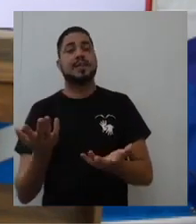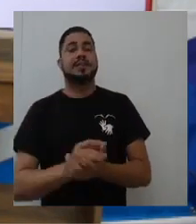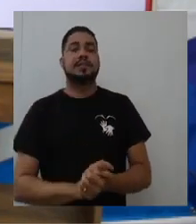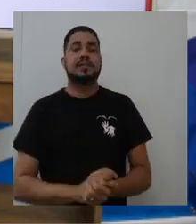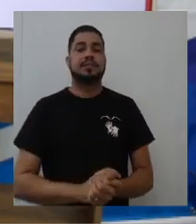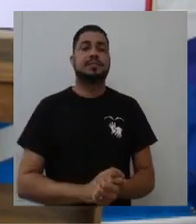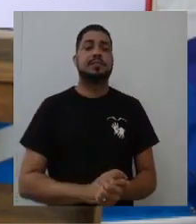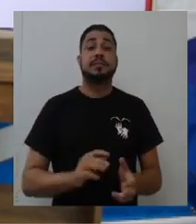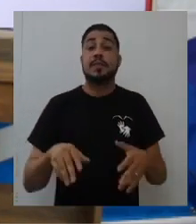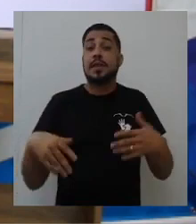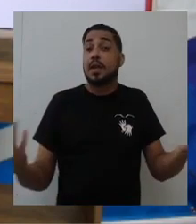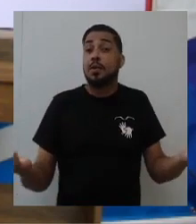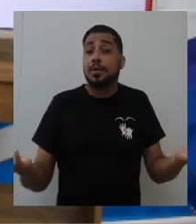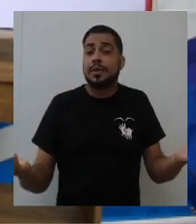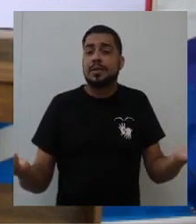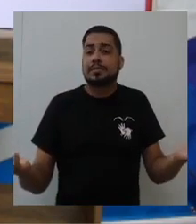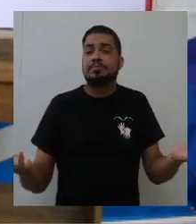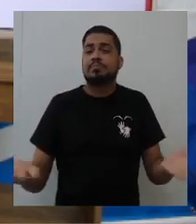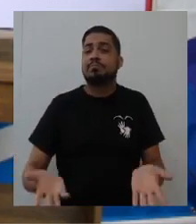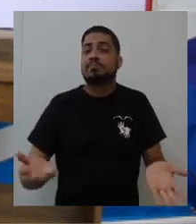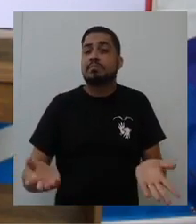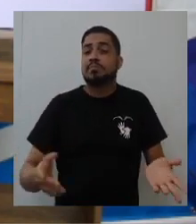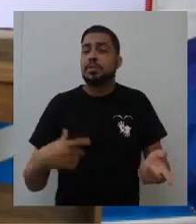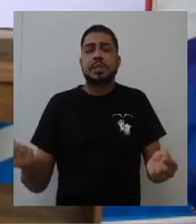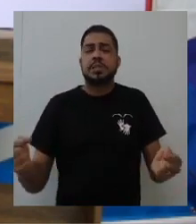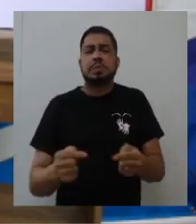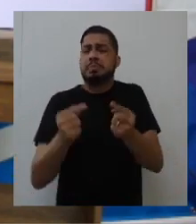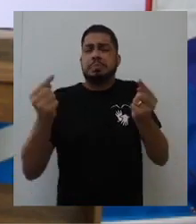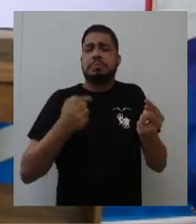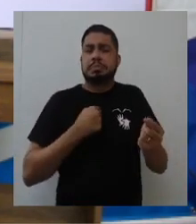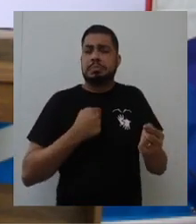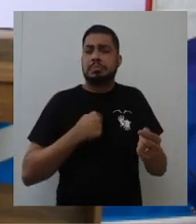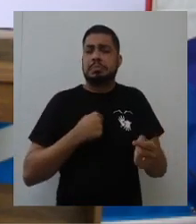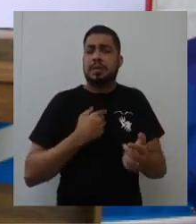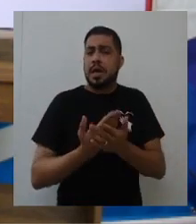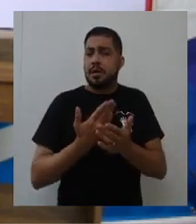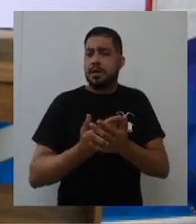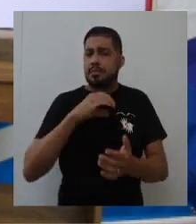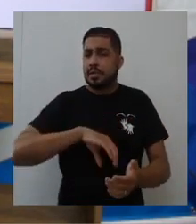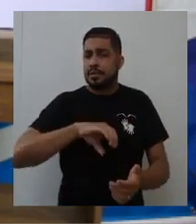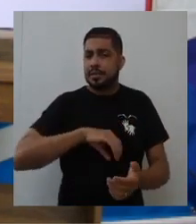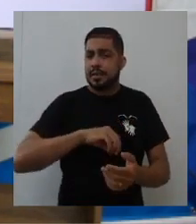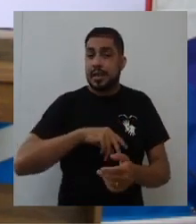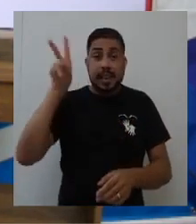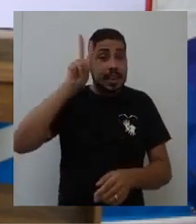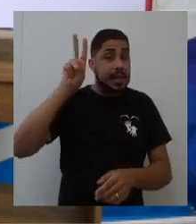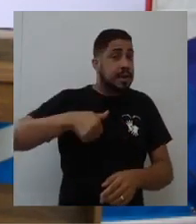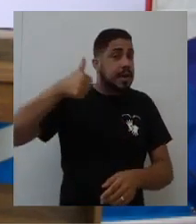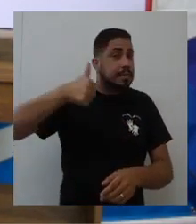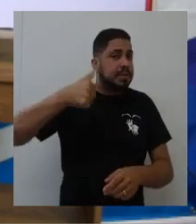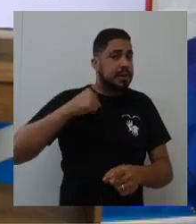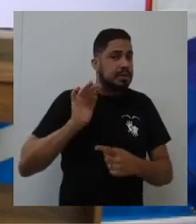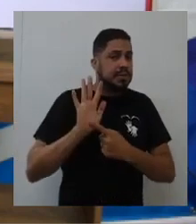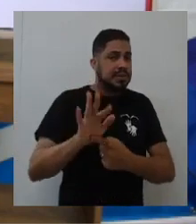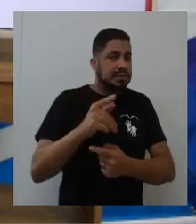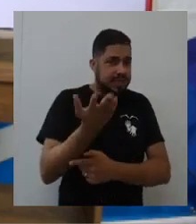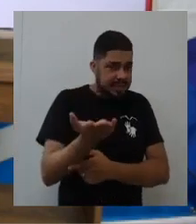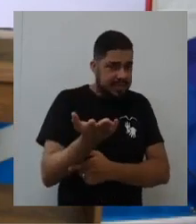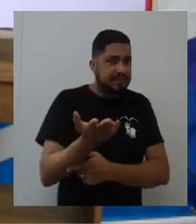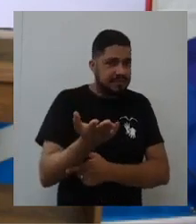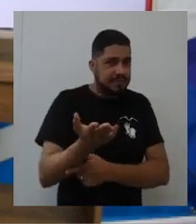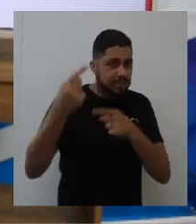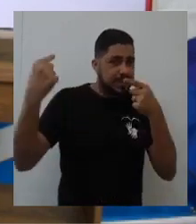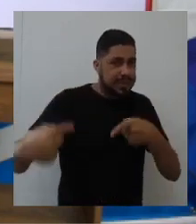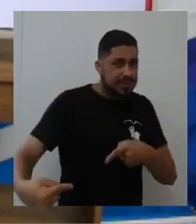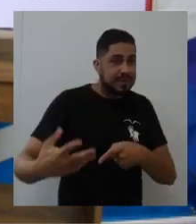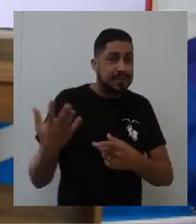ok, show. E agora, o que isso tem a ver com a minha aula de português? Lembra lá daquela primeira imagem que eu mostrei para vocês, aquele